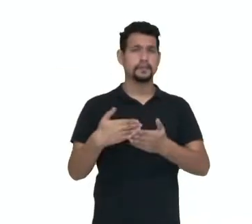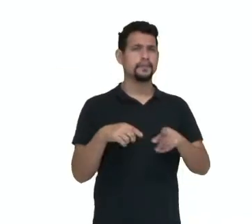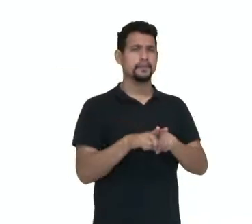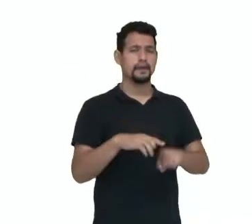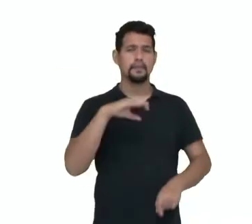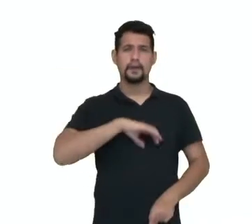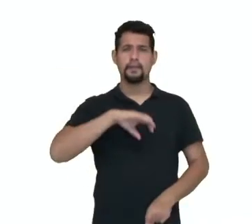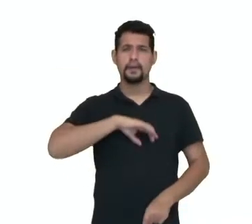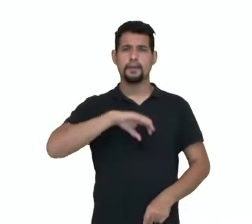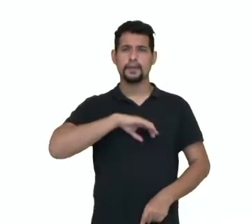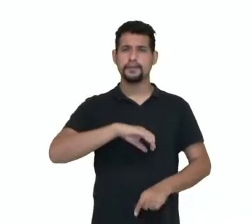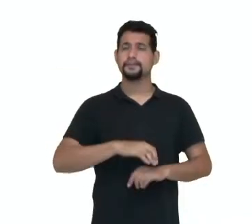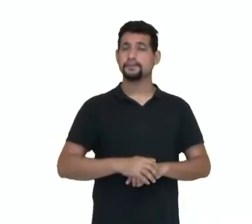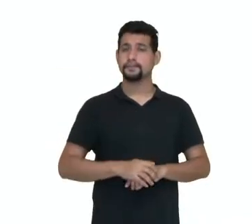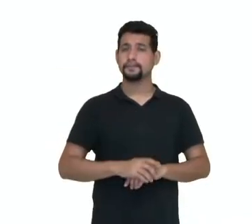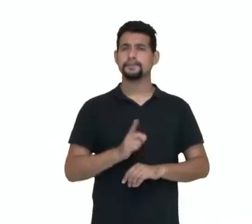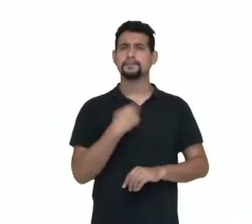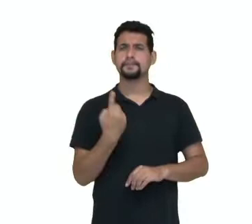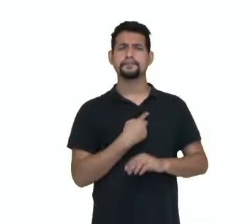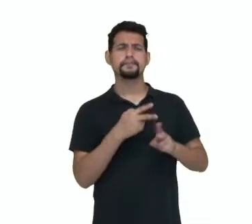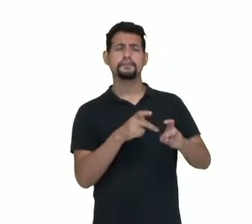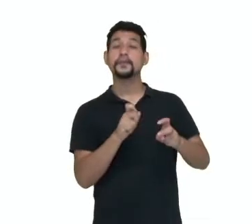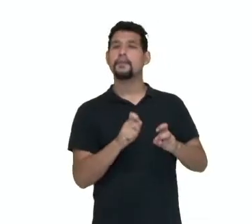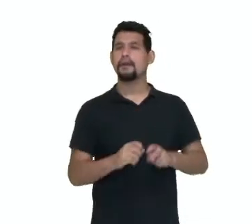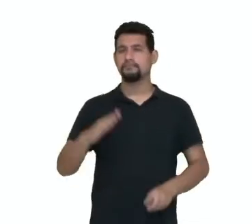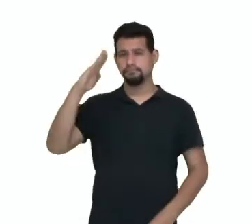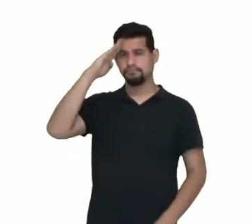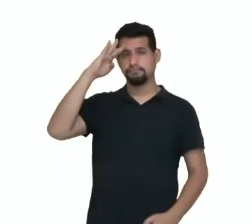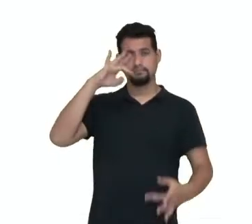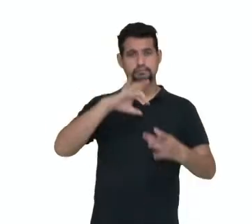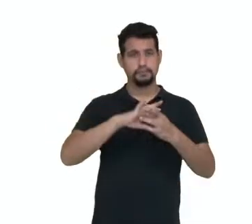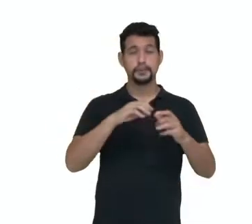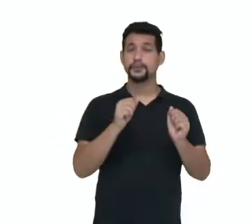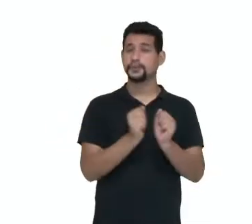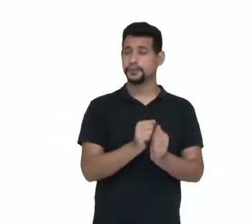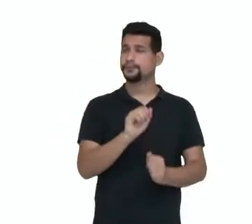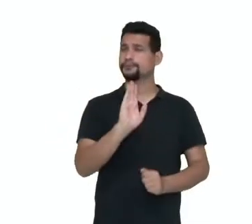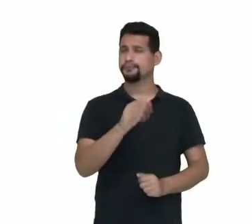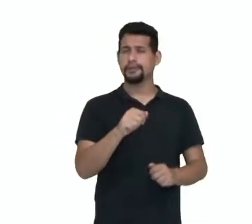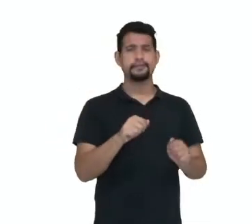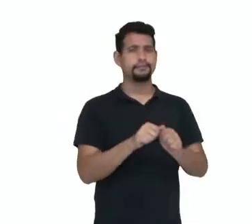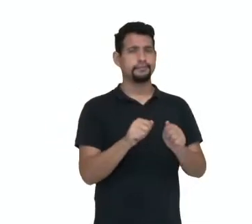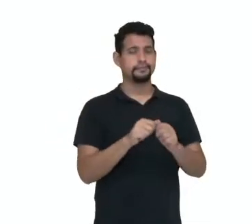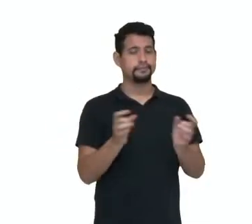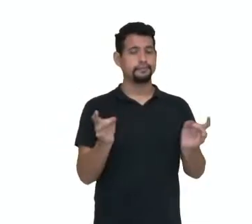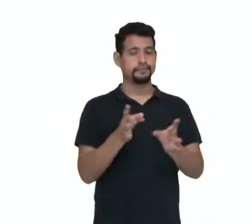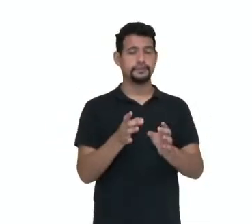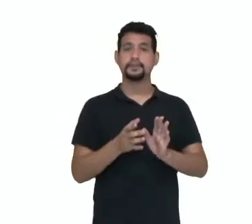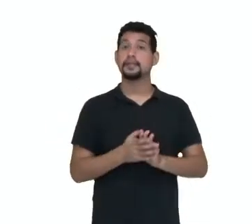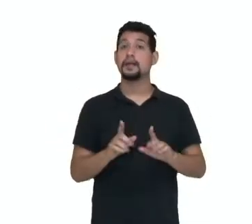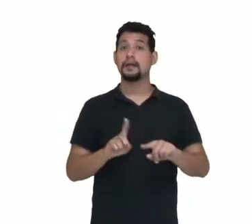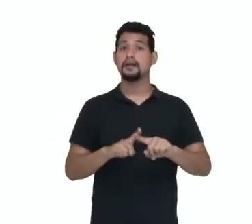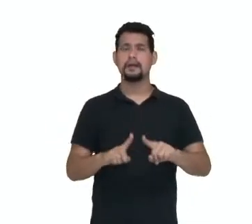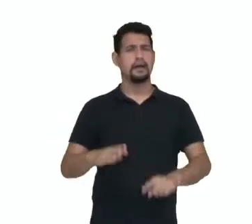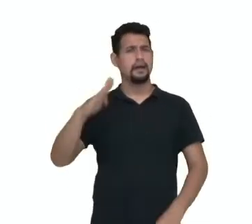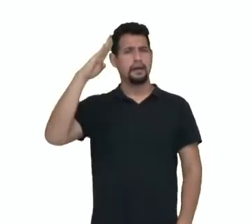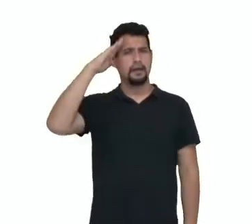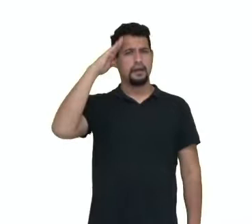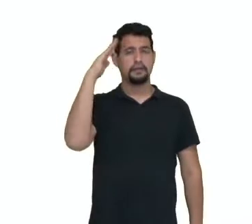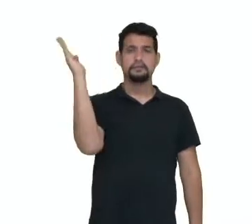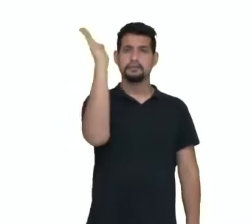português, nós já temos o envolvimento da Marinha, devidamente ali estabelecido, tá? Então, a Marinha do Brasil